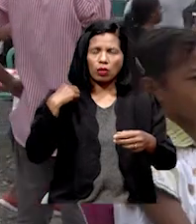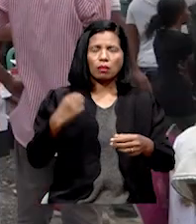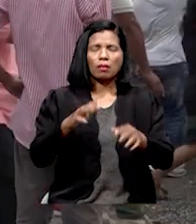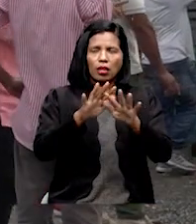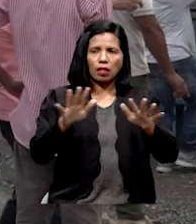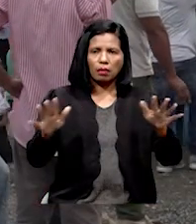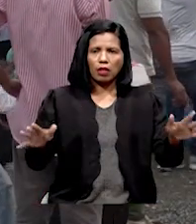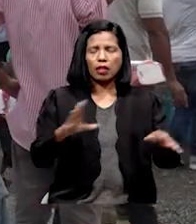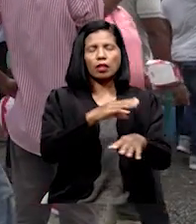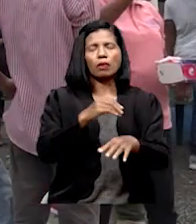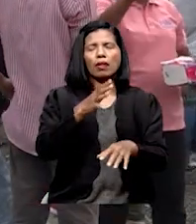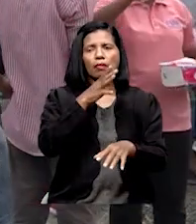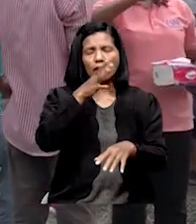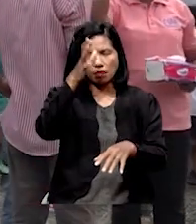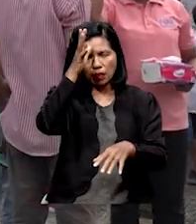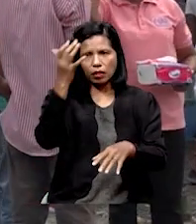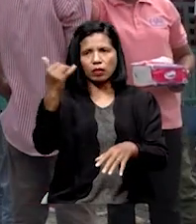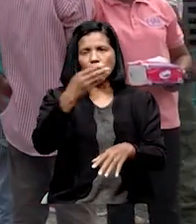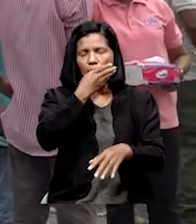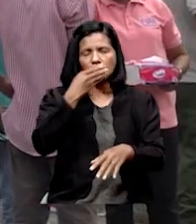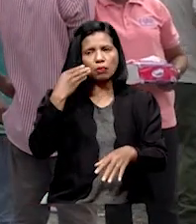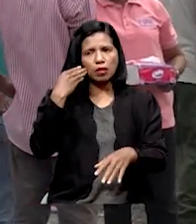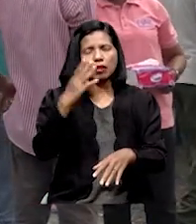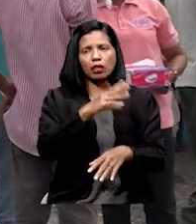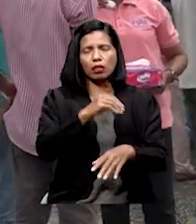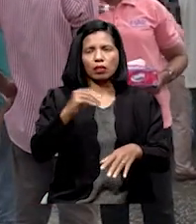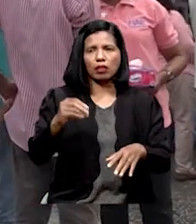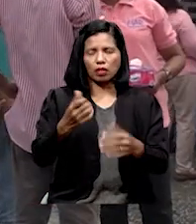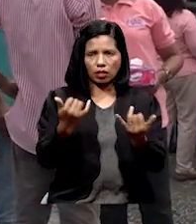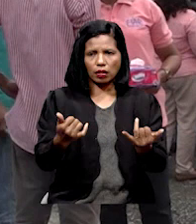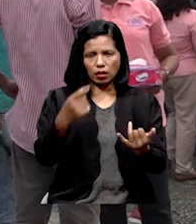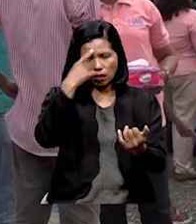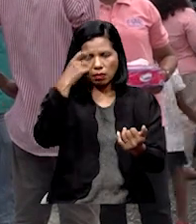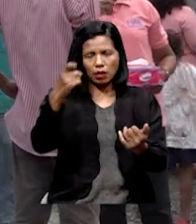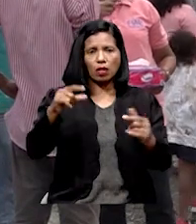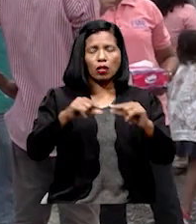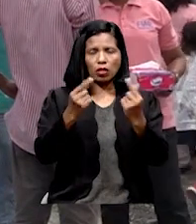para inansira, com máscara em tuan, com mos, também agora rau que é gripe